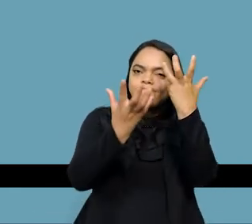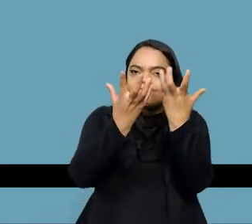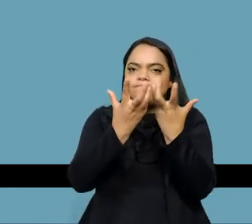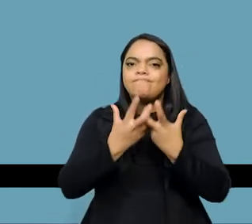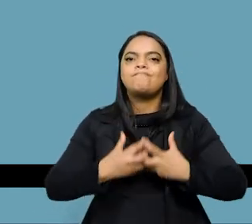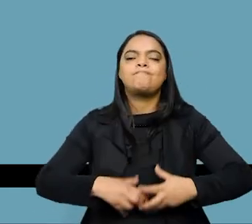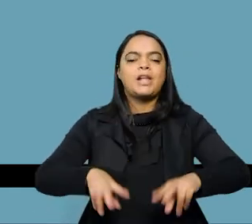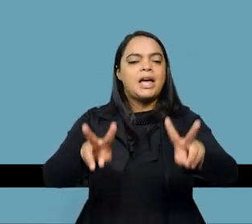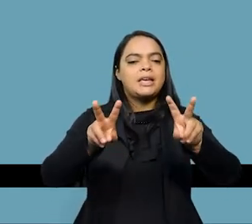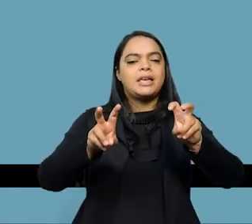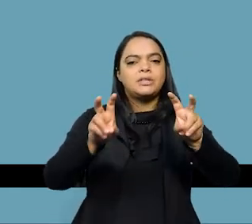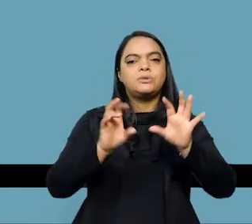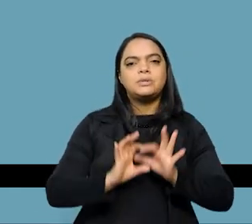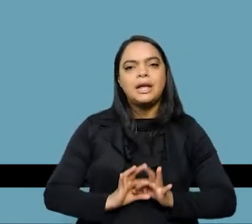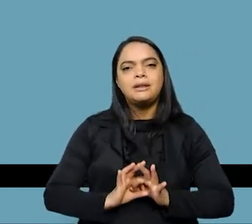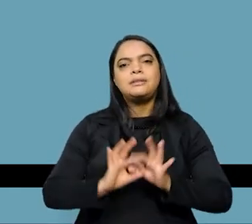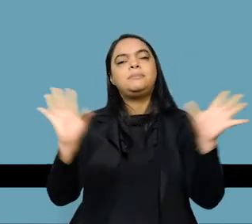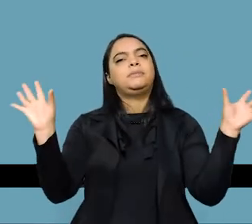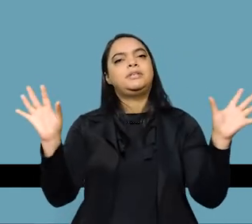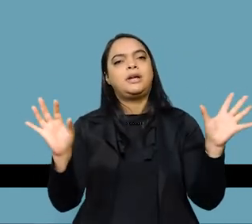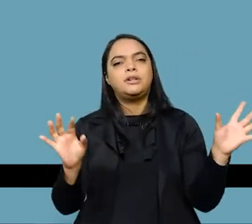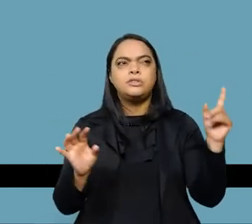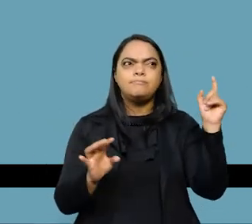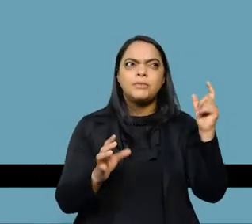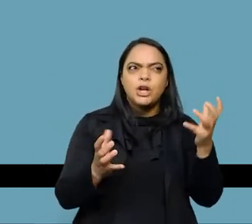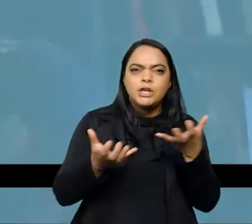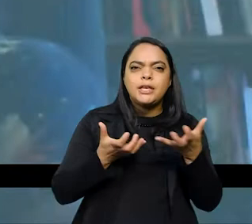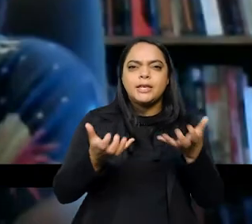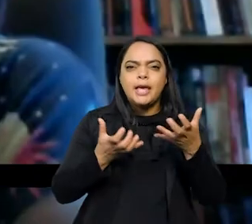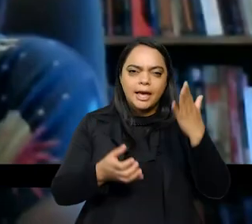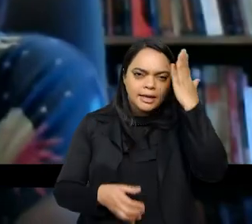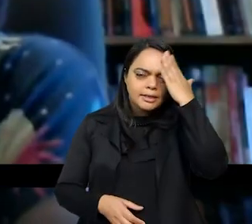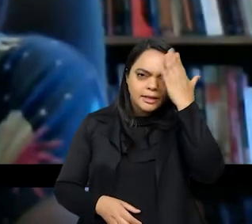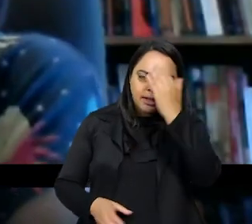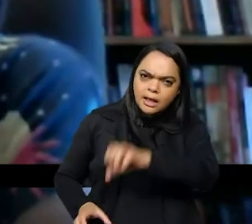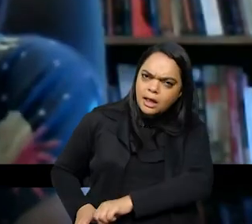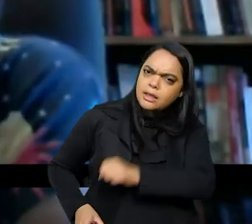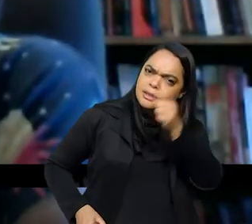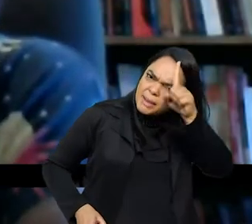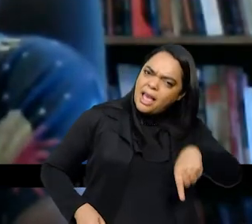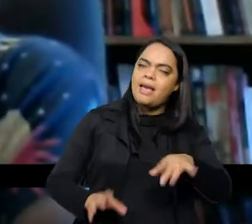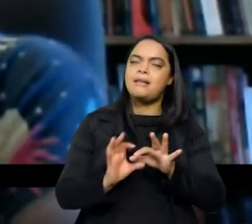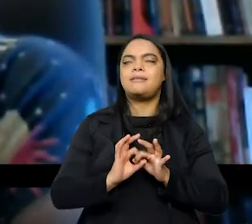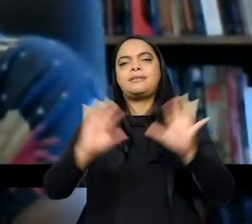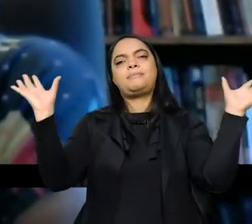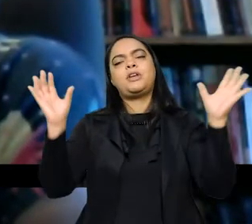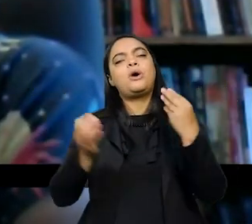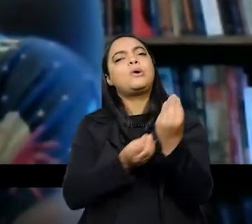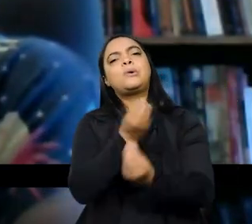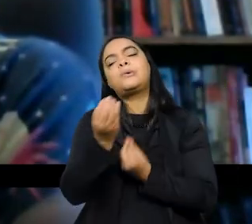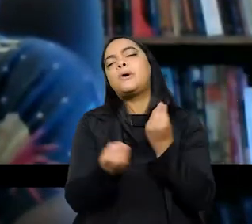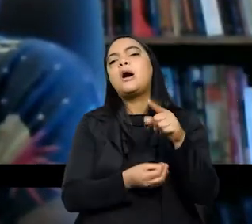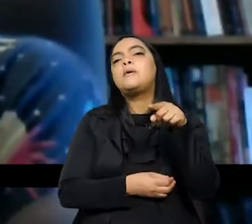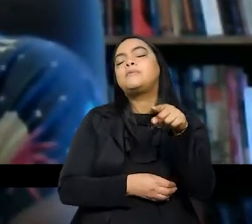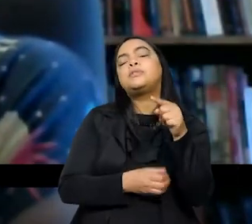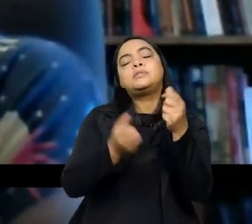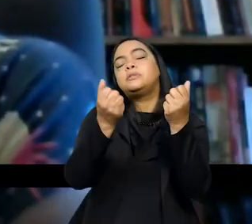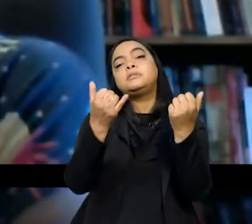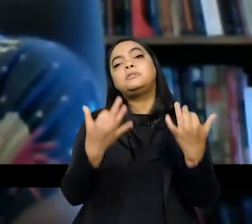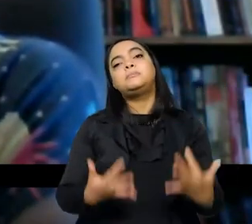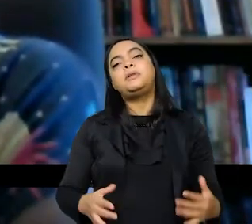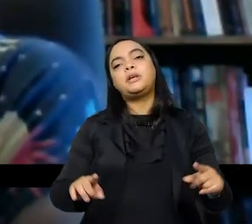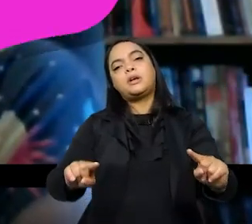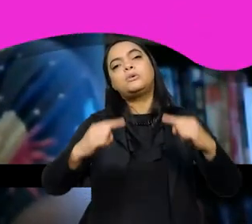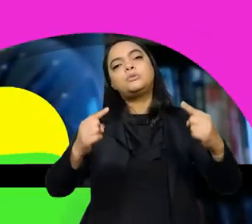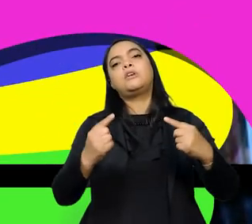liberdade, pensadas para quem quer entender a independência como liberdade? Como que você enfrentaria esses desafios? Que conselhos